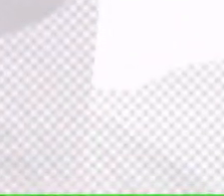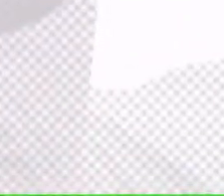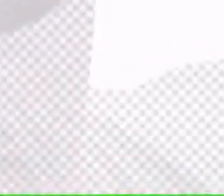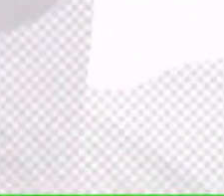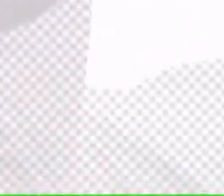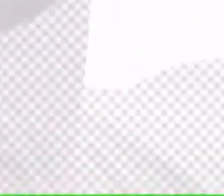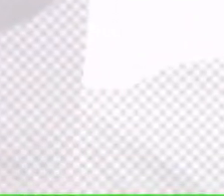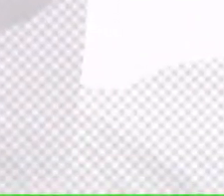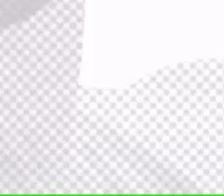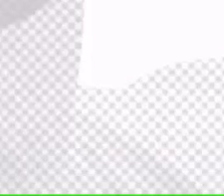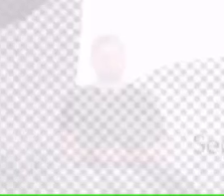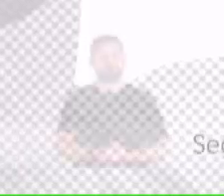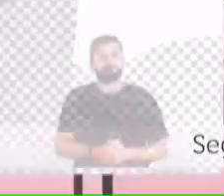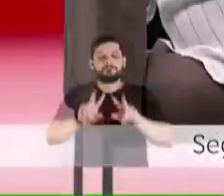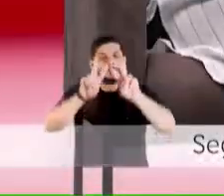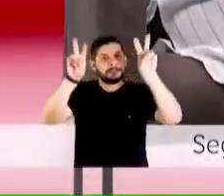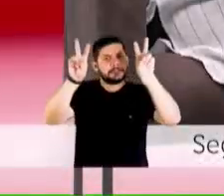como.